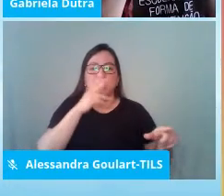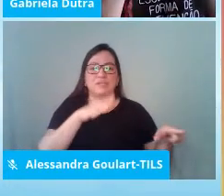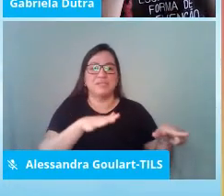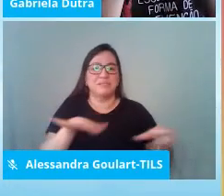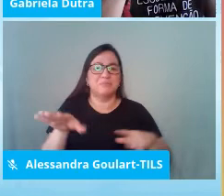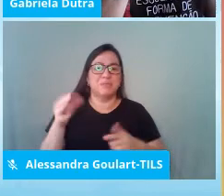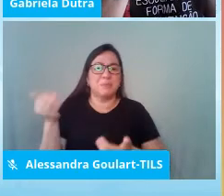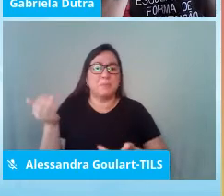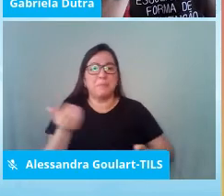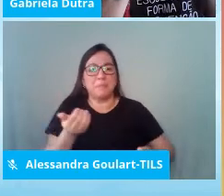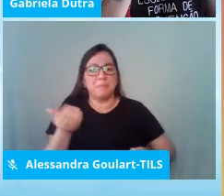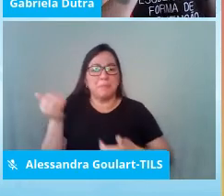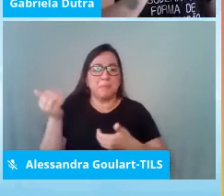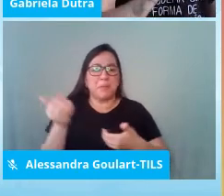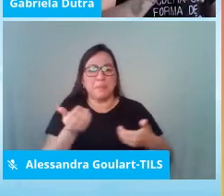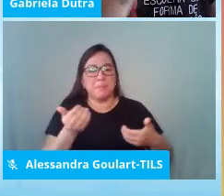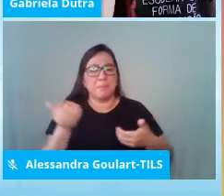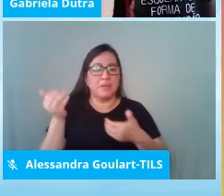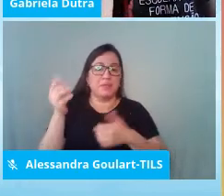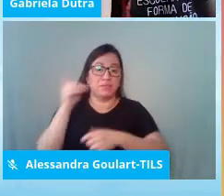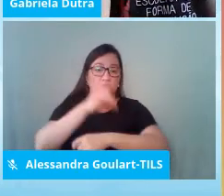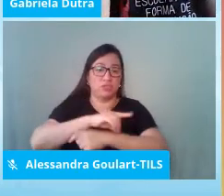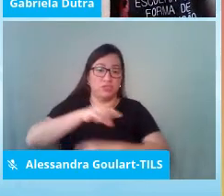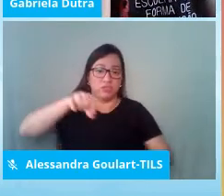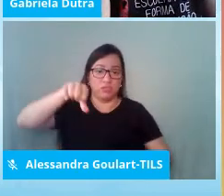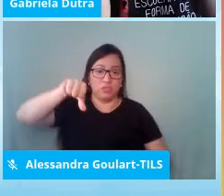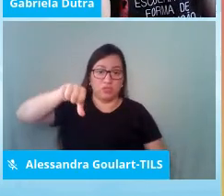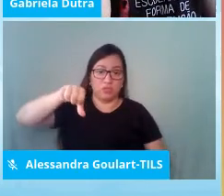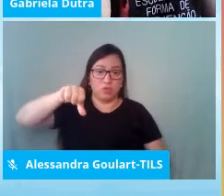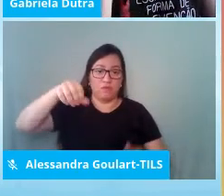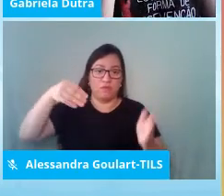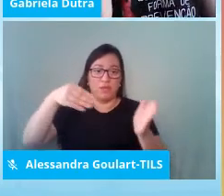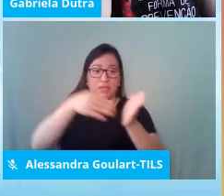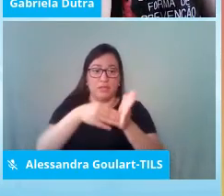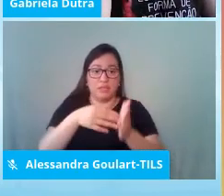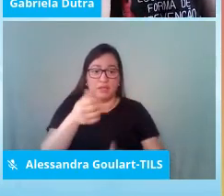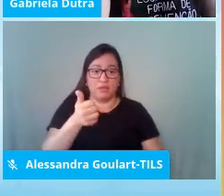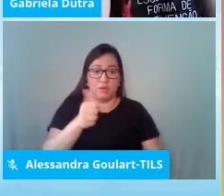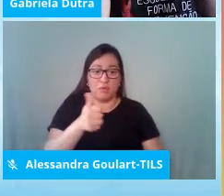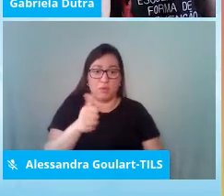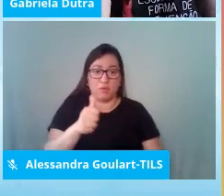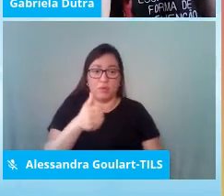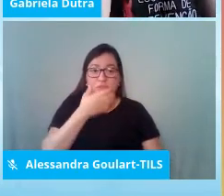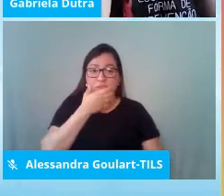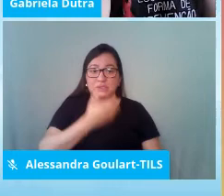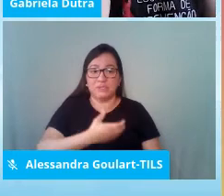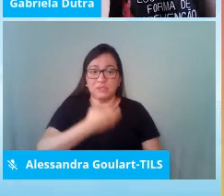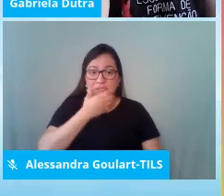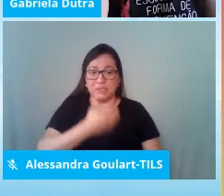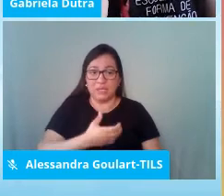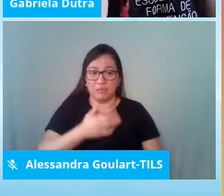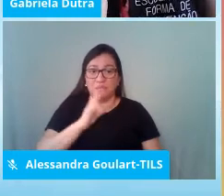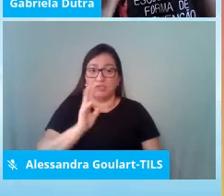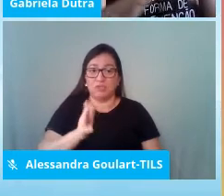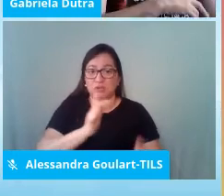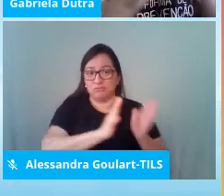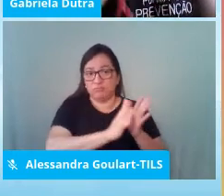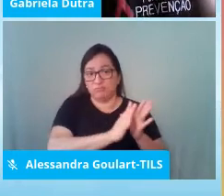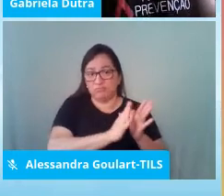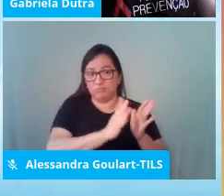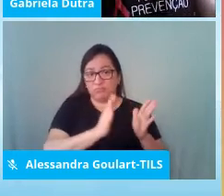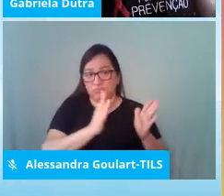acontecer entre o dia 9 e 11 de dezembro. Daqui a 15 dias, então, a gente está fechando